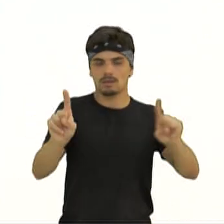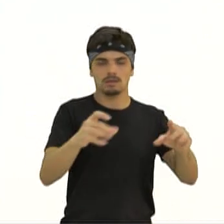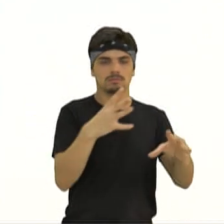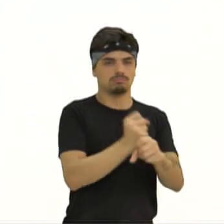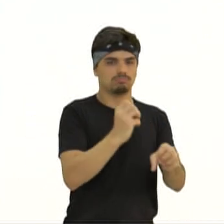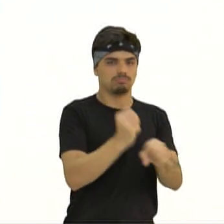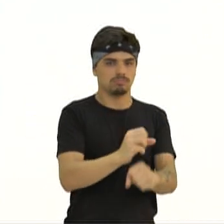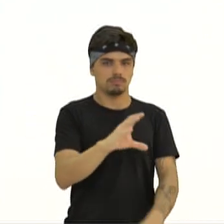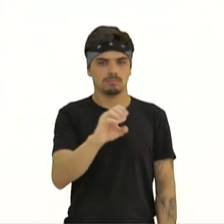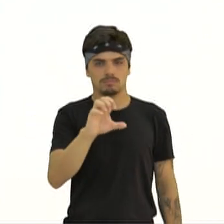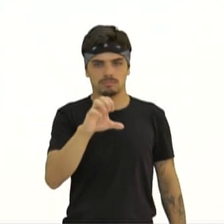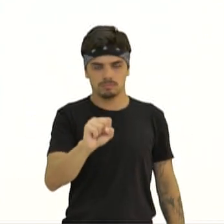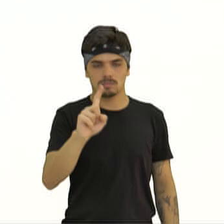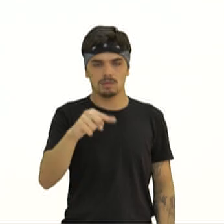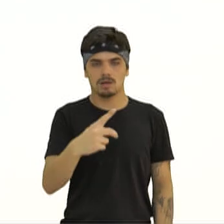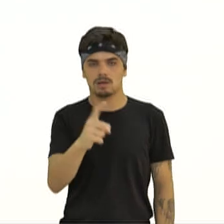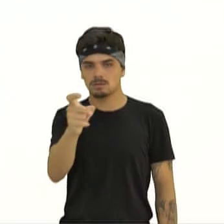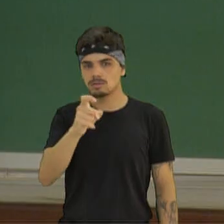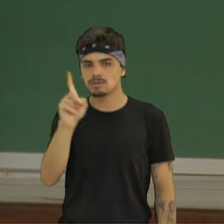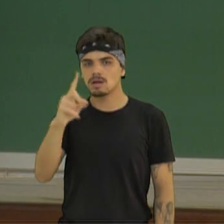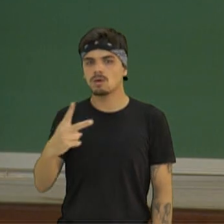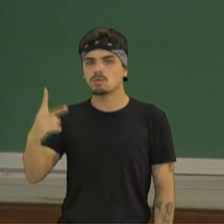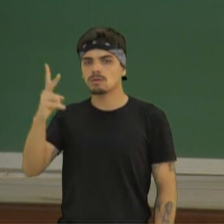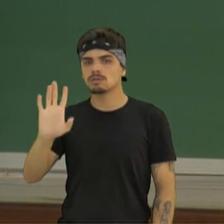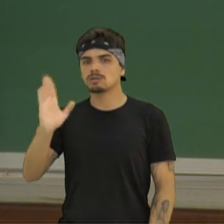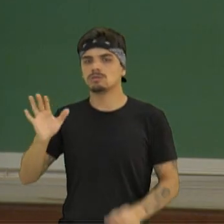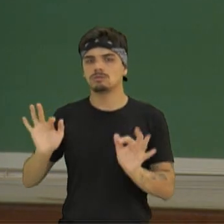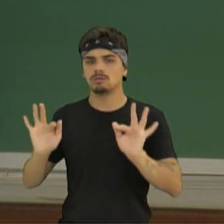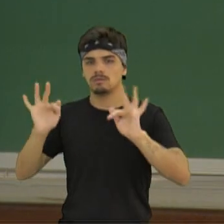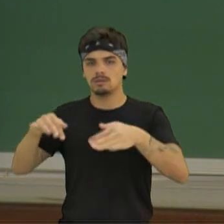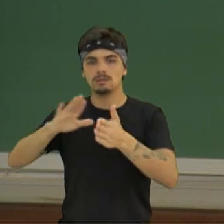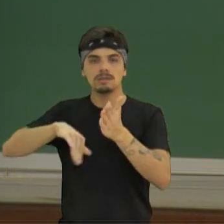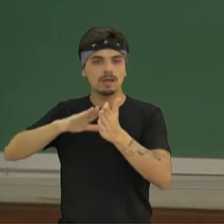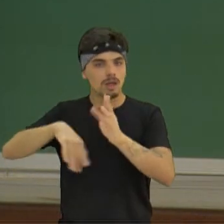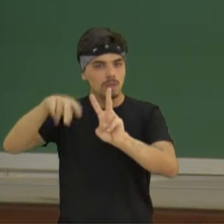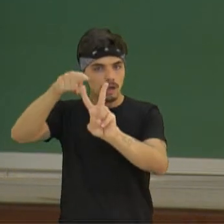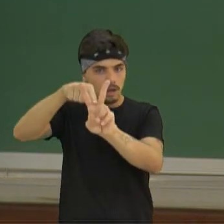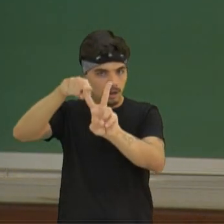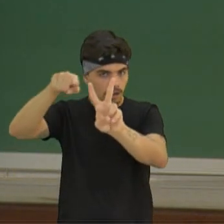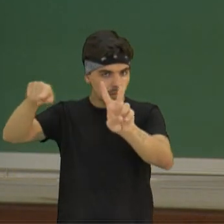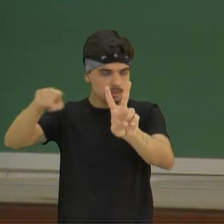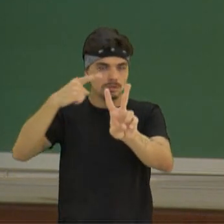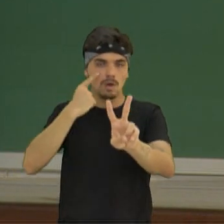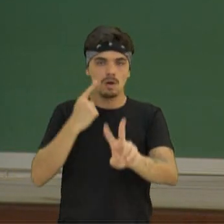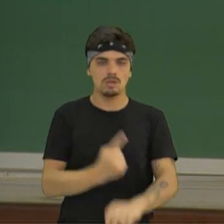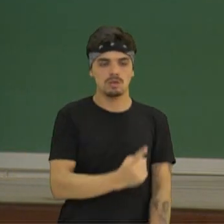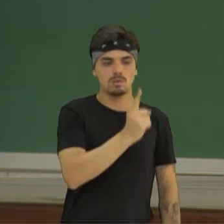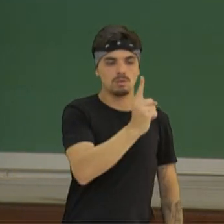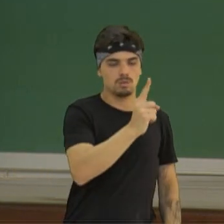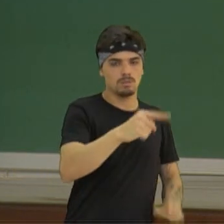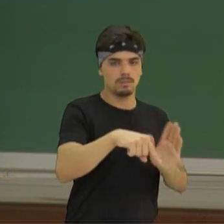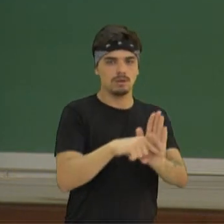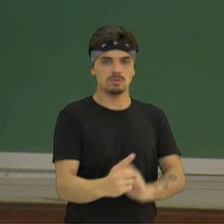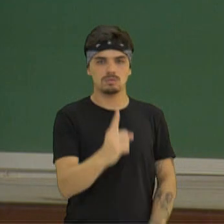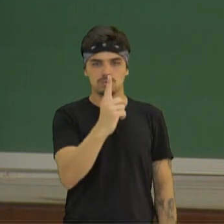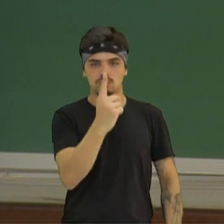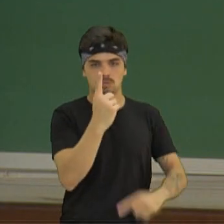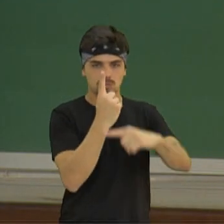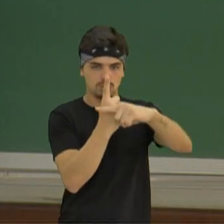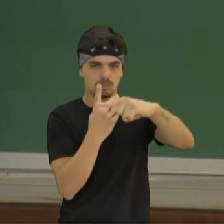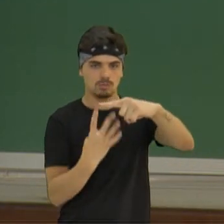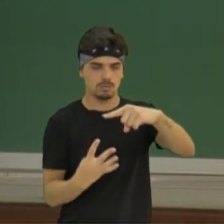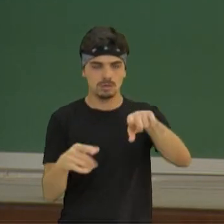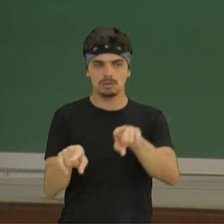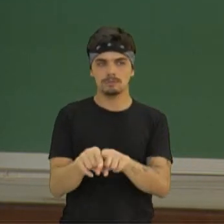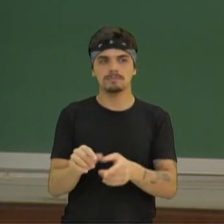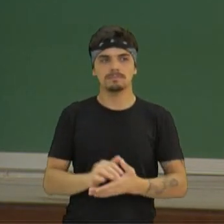cosseno de x. Ele está ao quadrado, mas a gente já finaliza ali extraindo a raiz. Então vai ficar 1 menos 1/4. Então